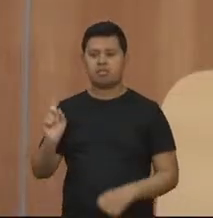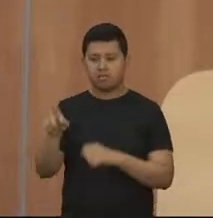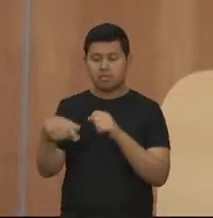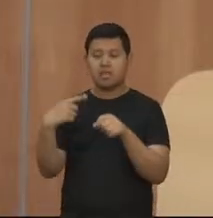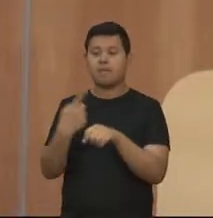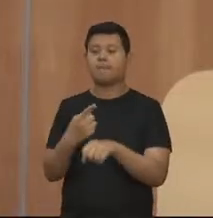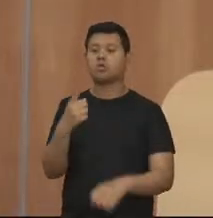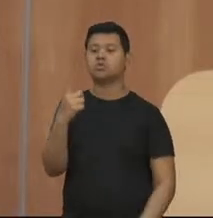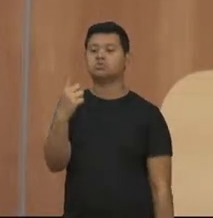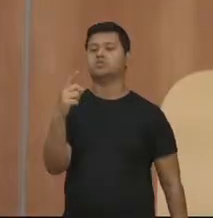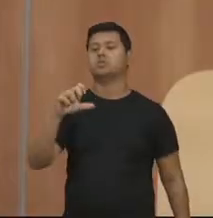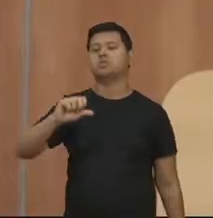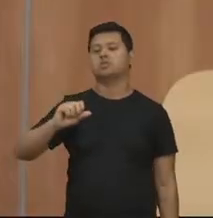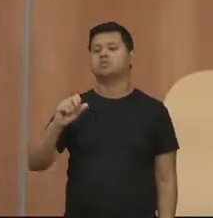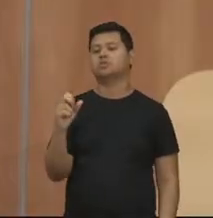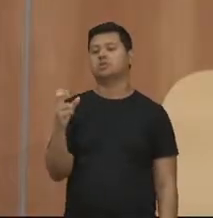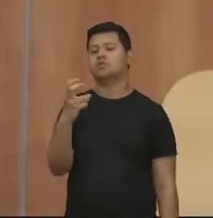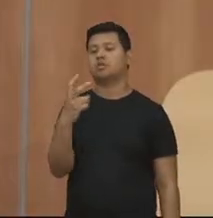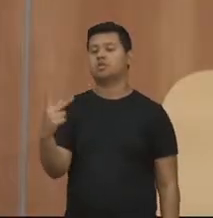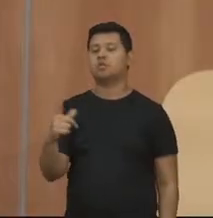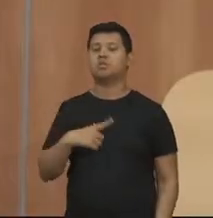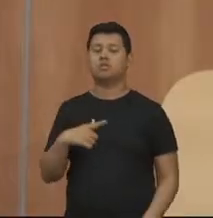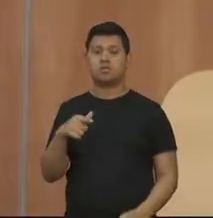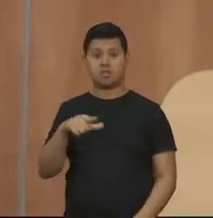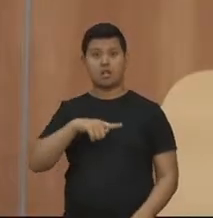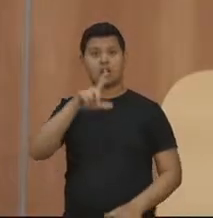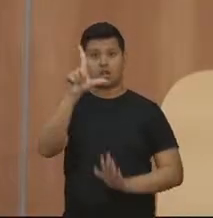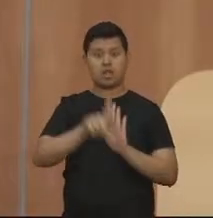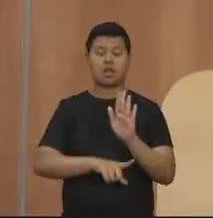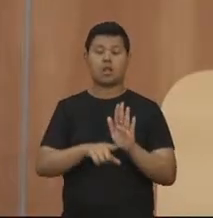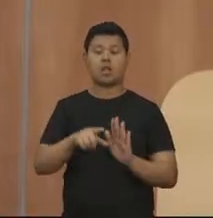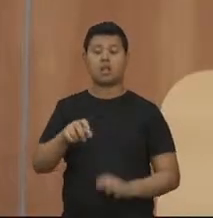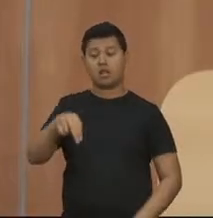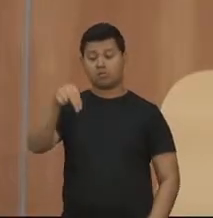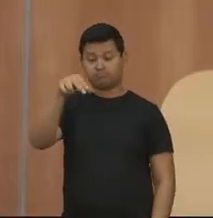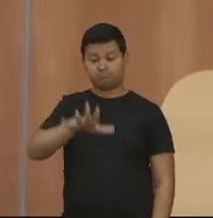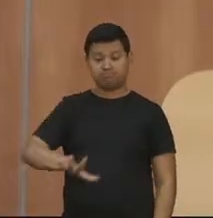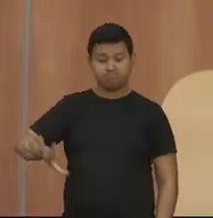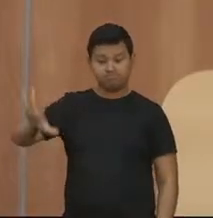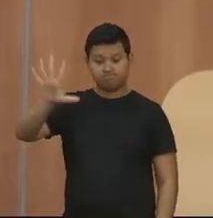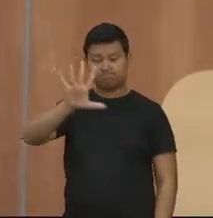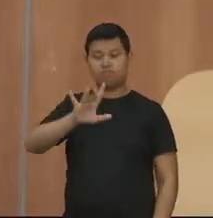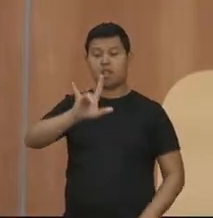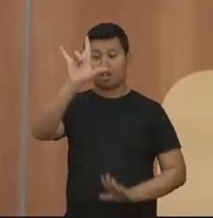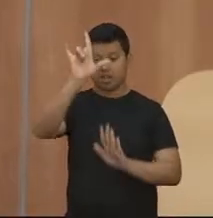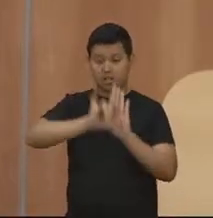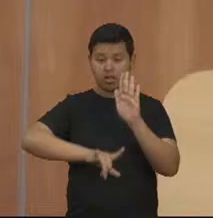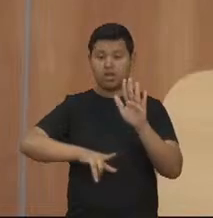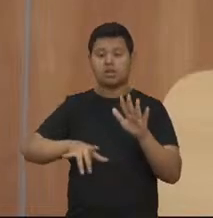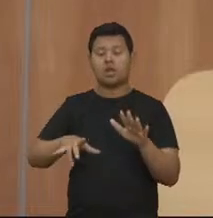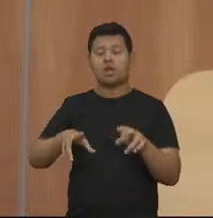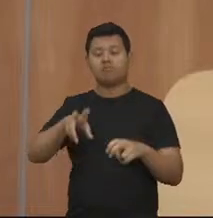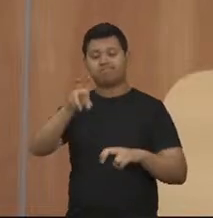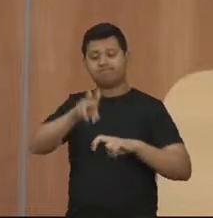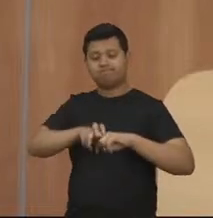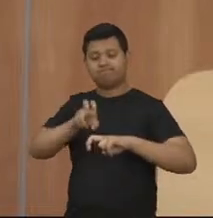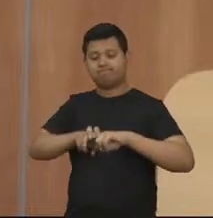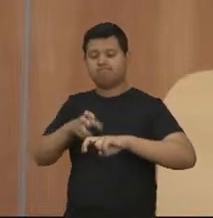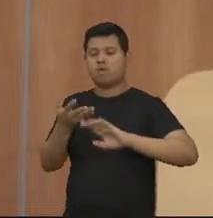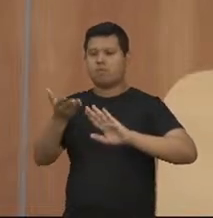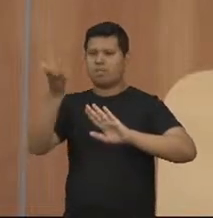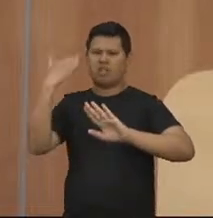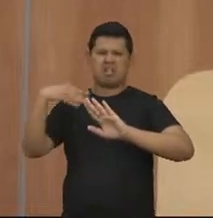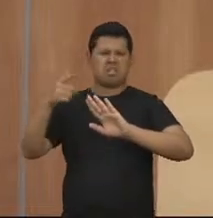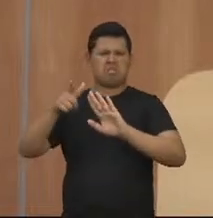colocou em 92 virou lei nacional do CTB. Lei da cadeirinha. Antigamente, os carros não tinham cinto, não